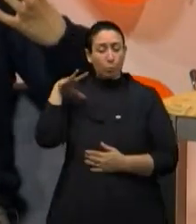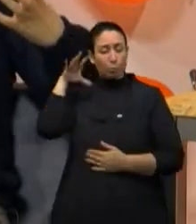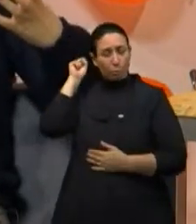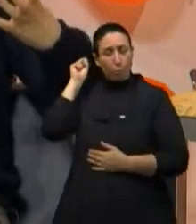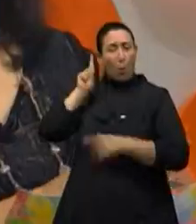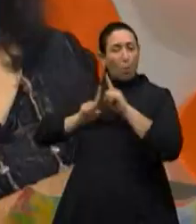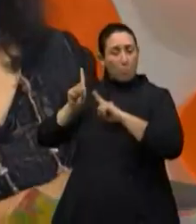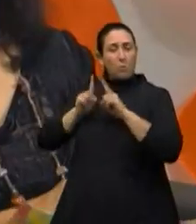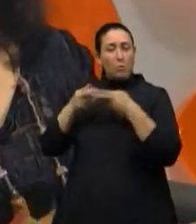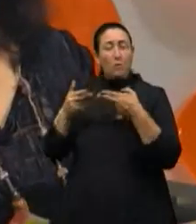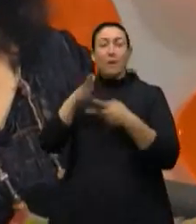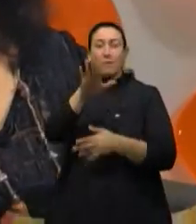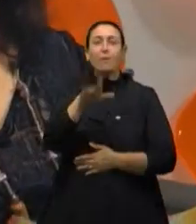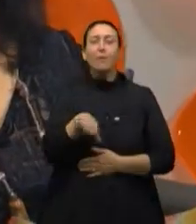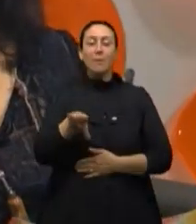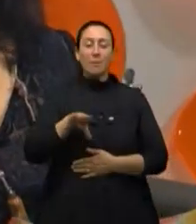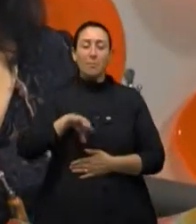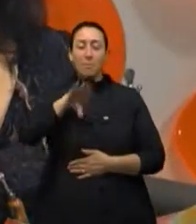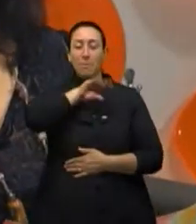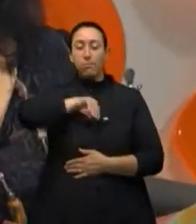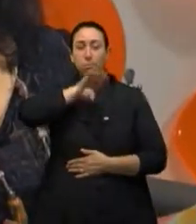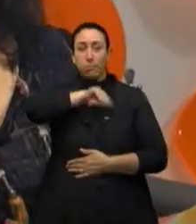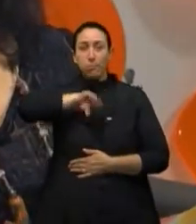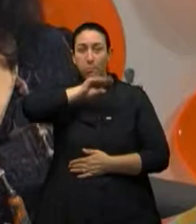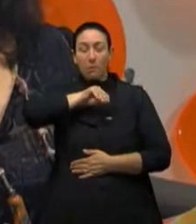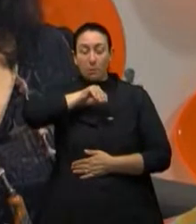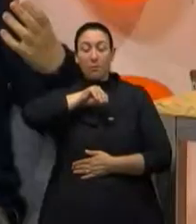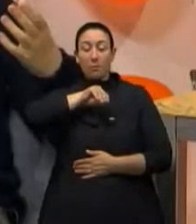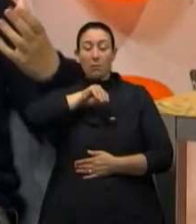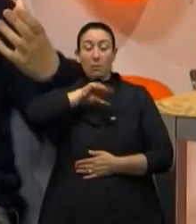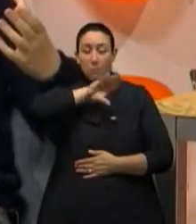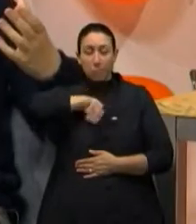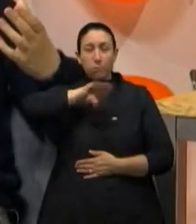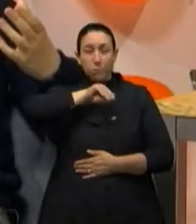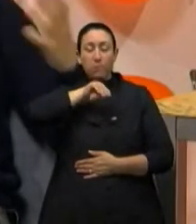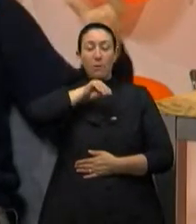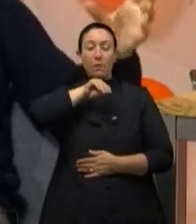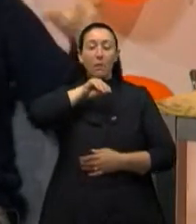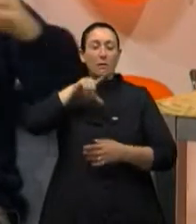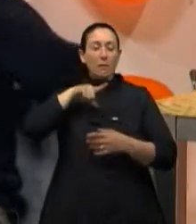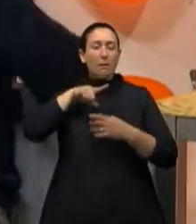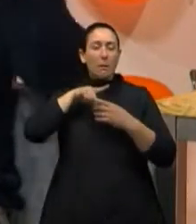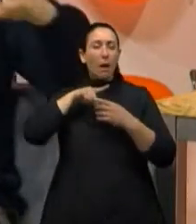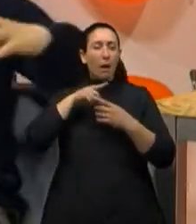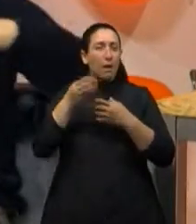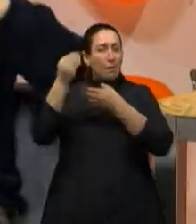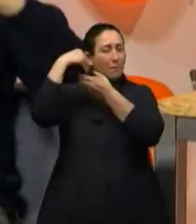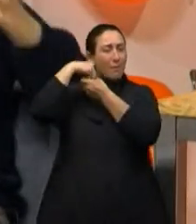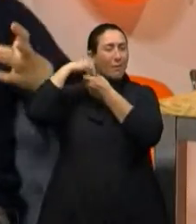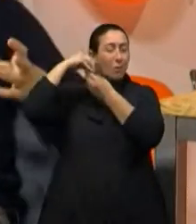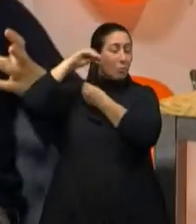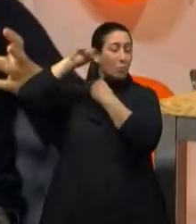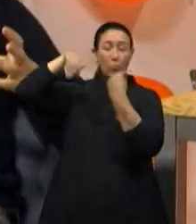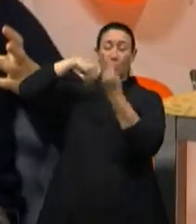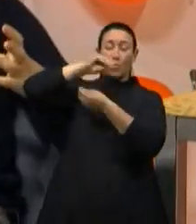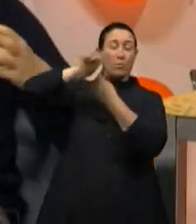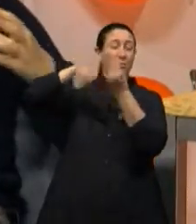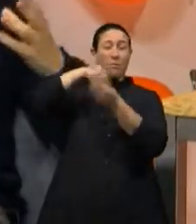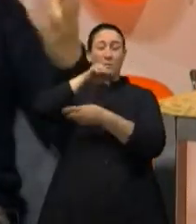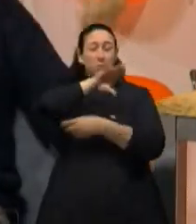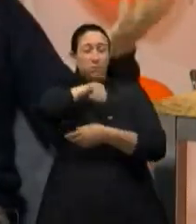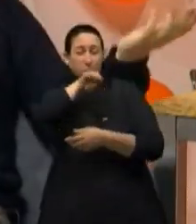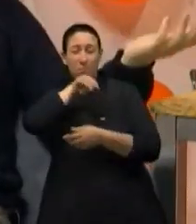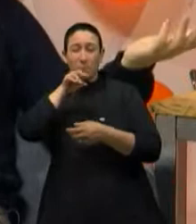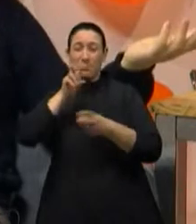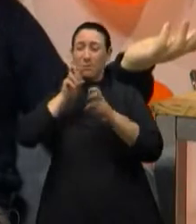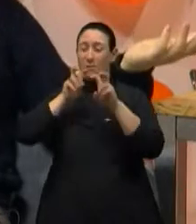e a fala está na região aonde a gente tem a perda Então tudo se confunde e embaralha e a